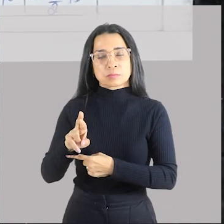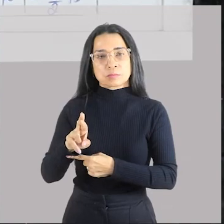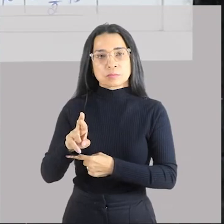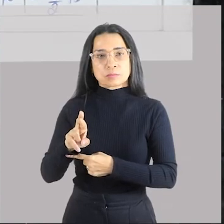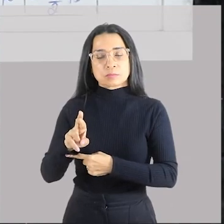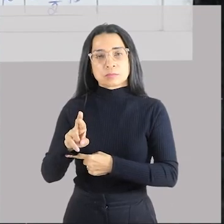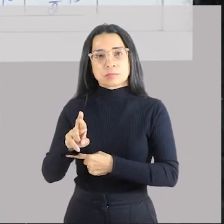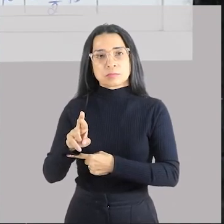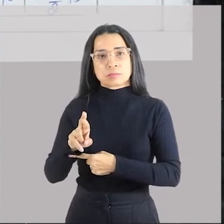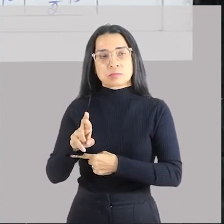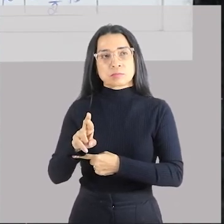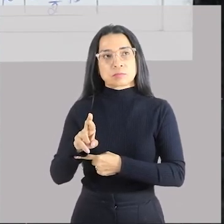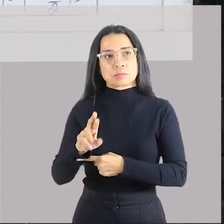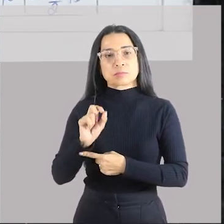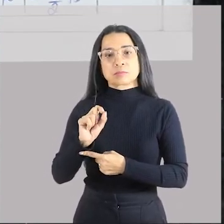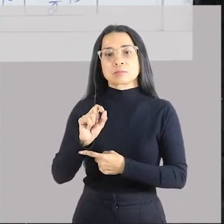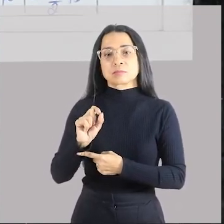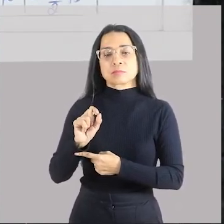vezes o raio.